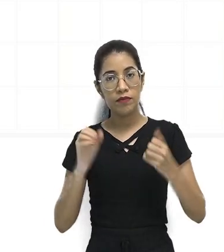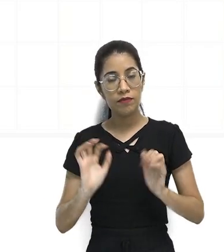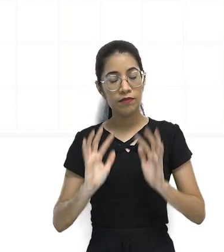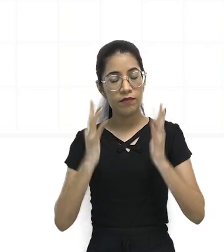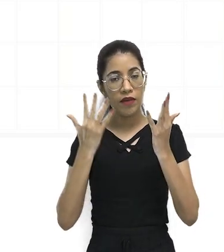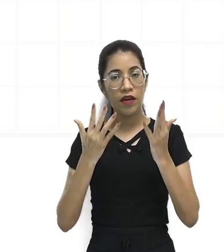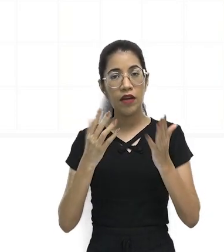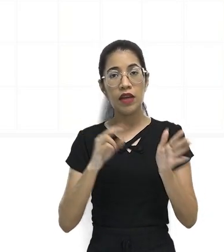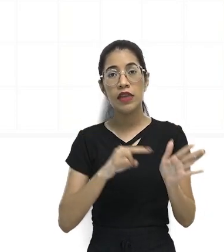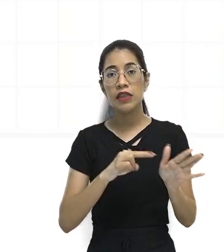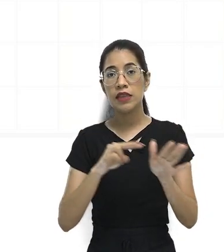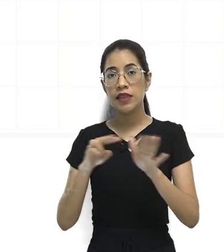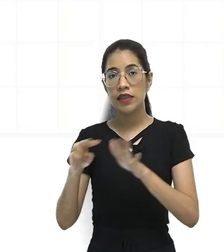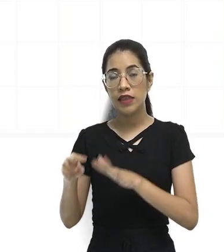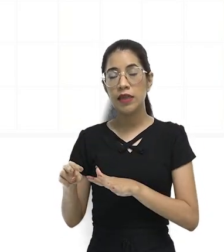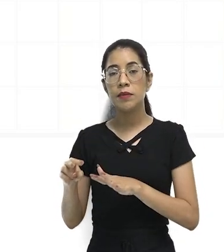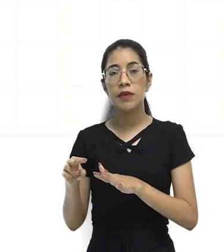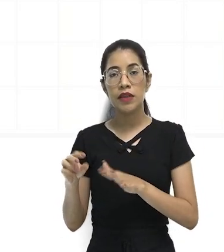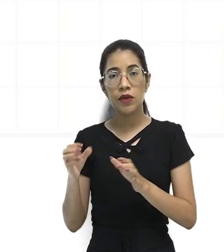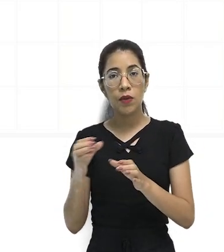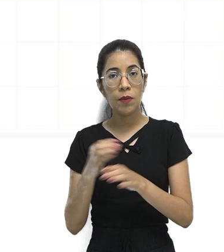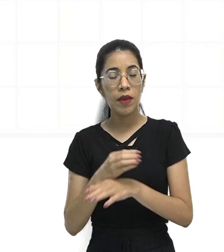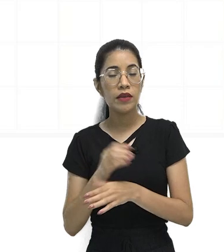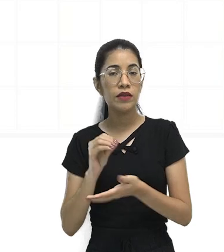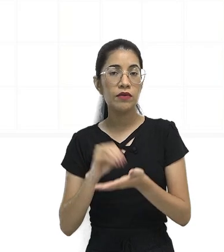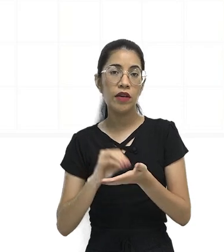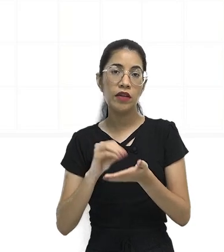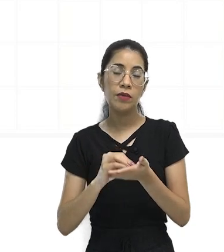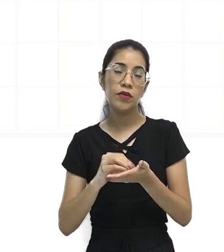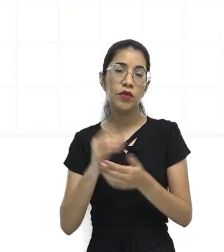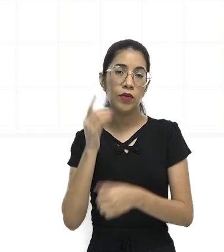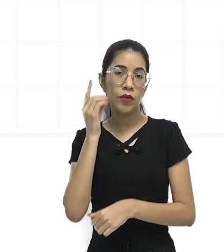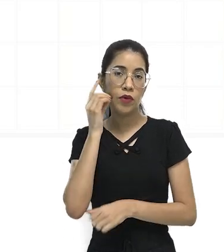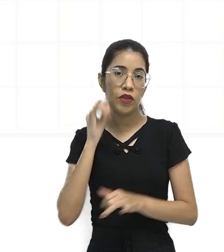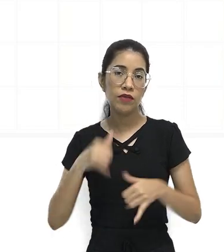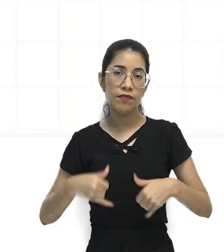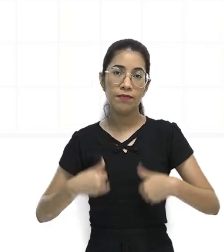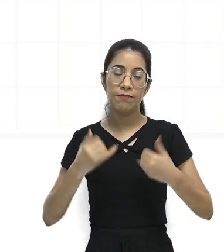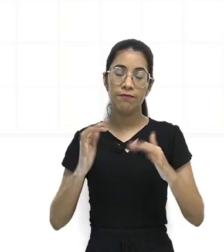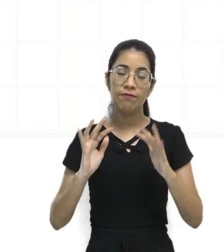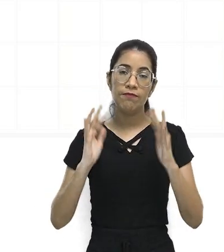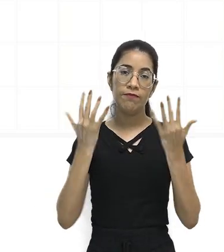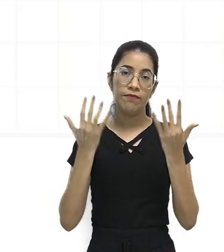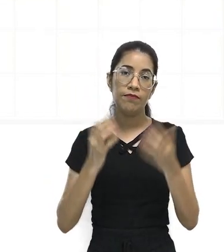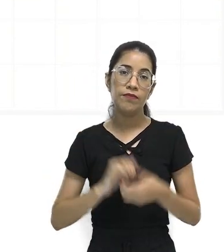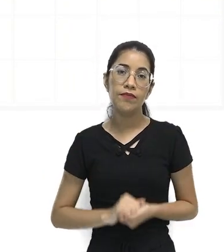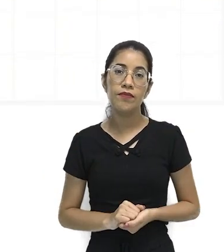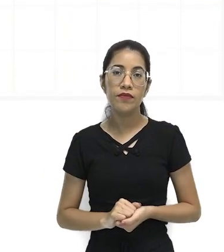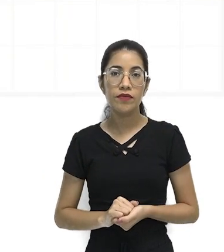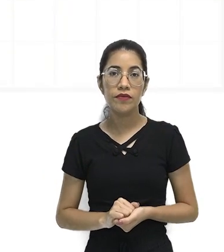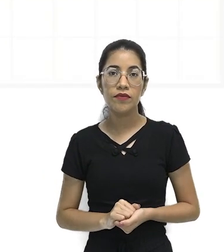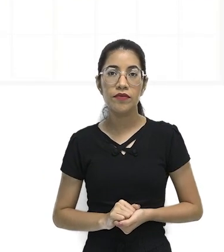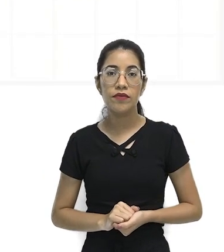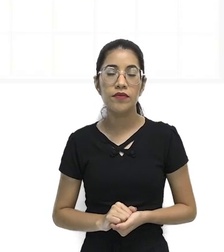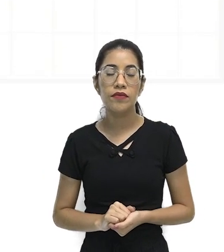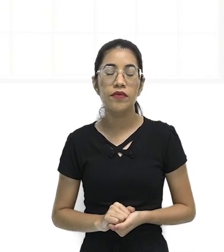João. Quantas semanas completas faltam para o aniversário dele? Veja,